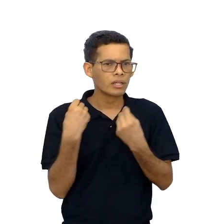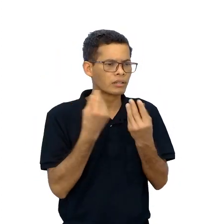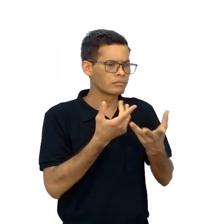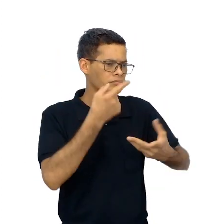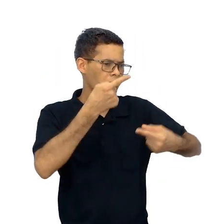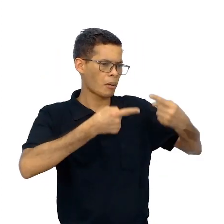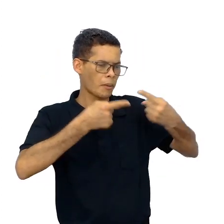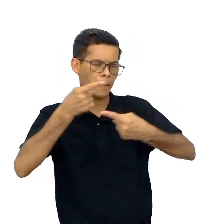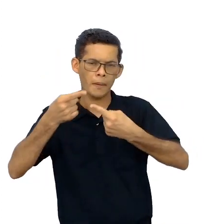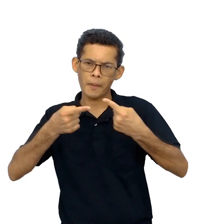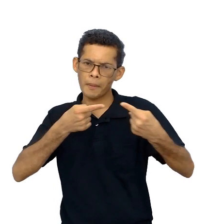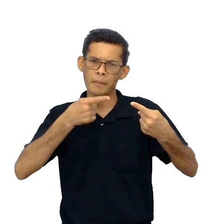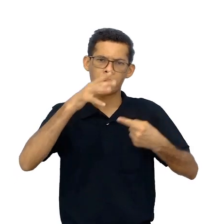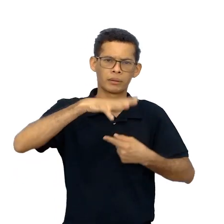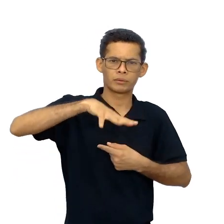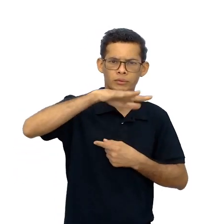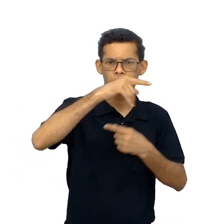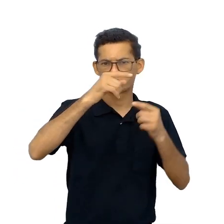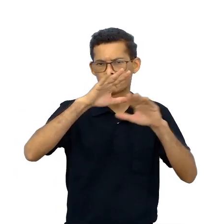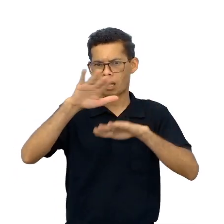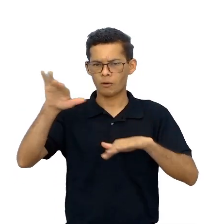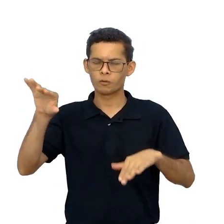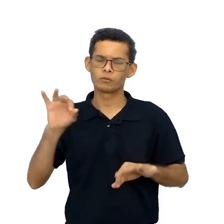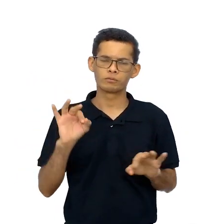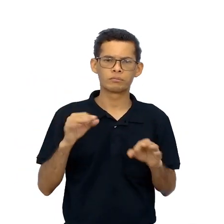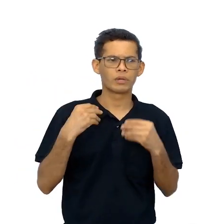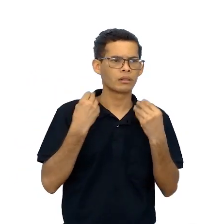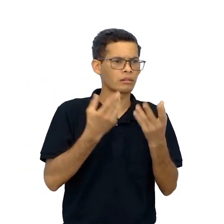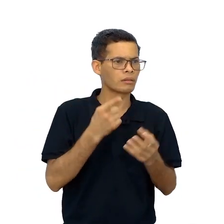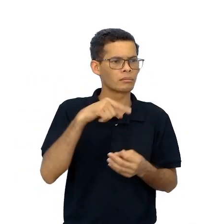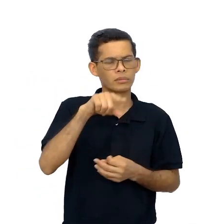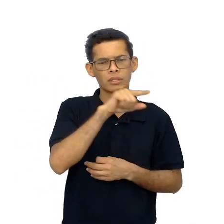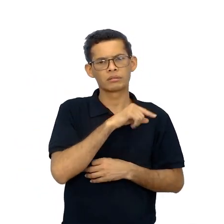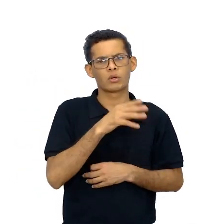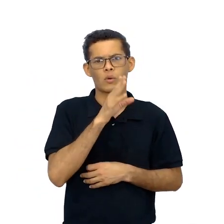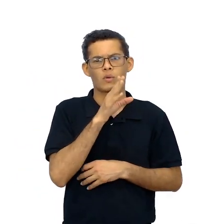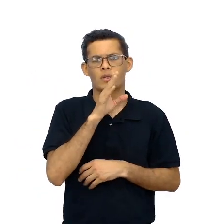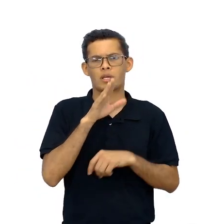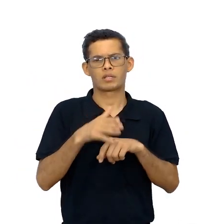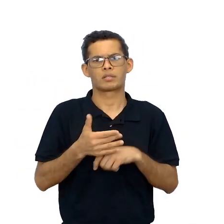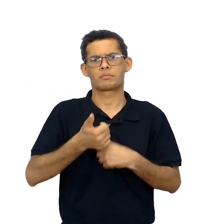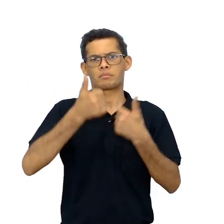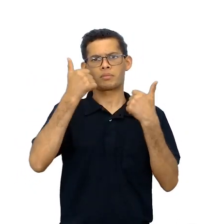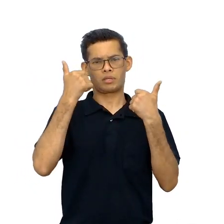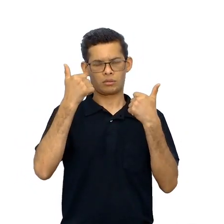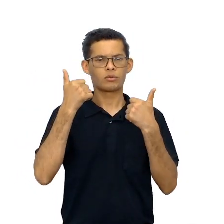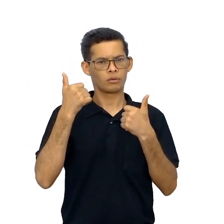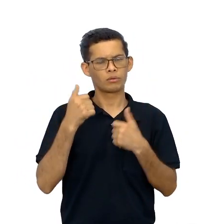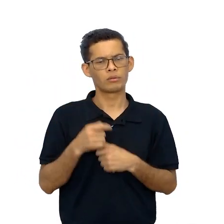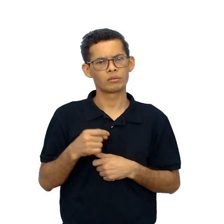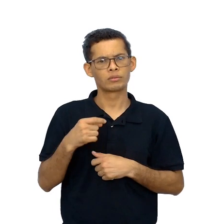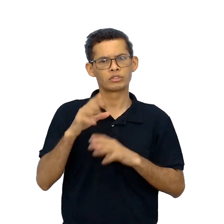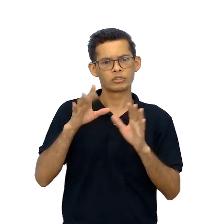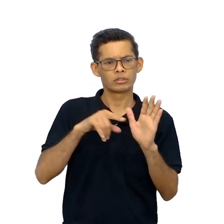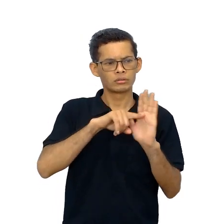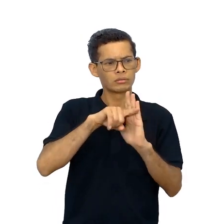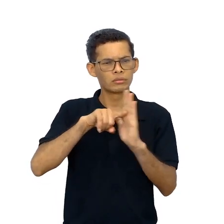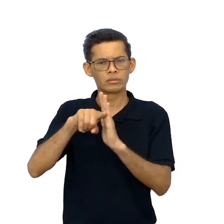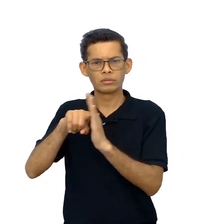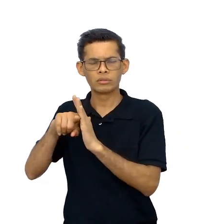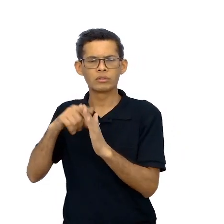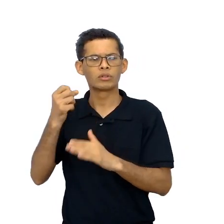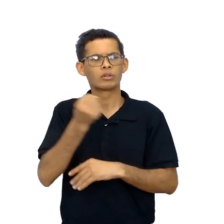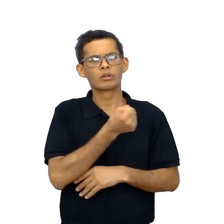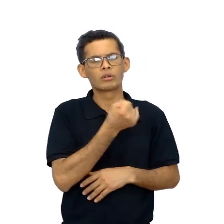discutam essa questão com os estudantes, né? Para conhecer melhor o seu público, uma academia fez um levantamento da idade de seus